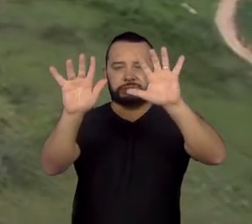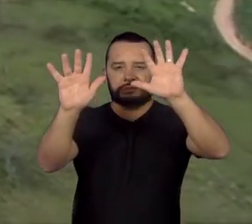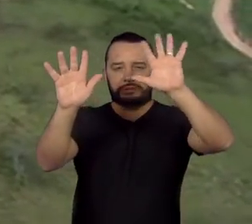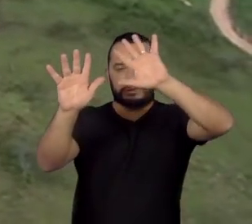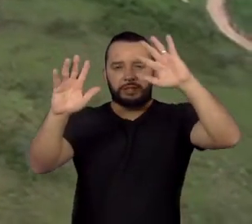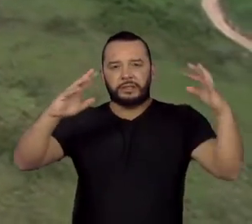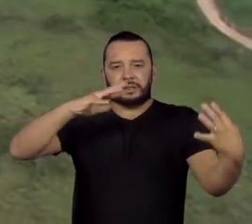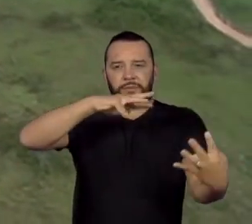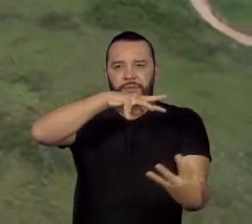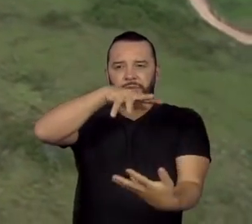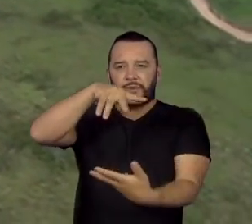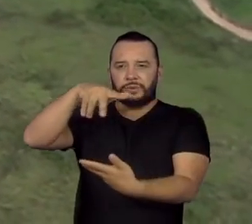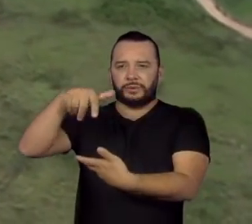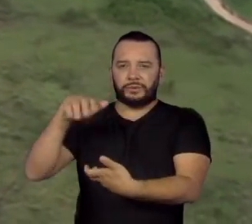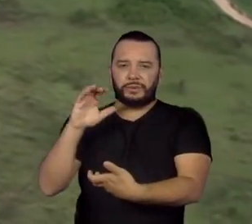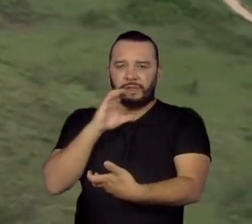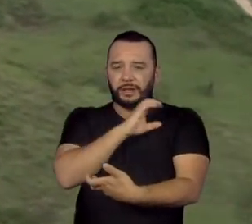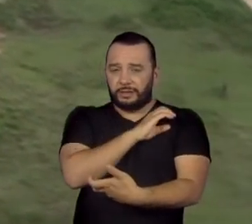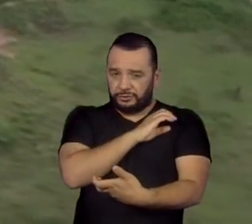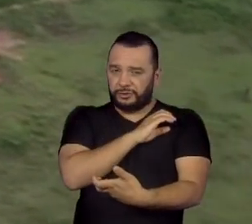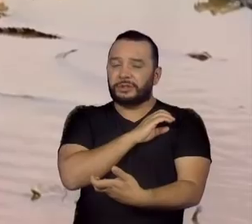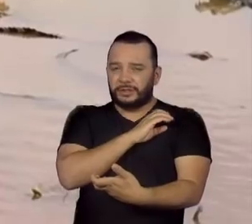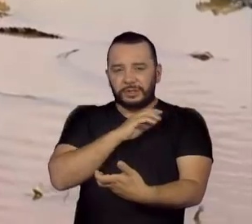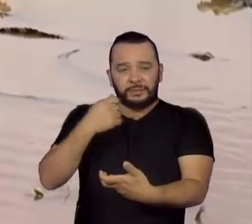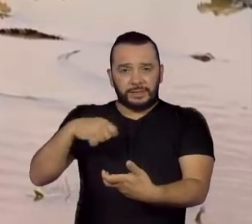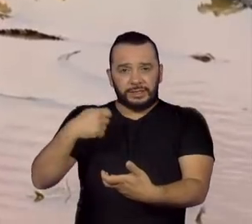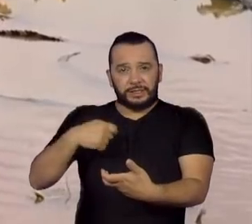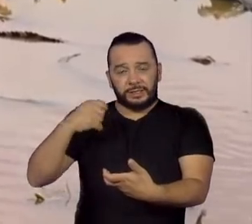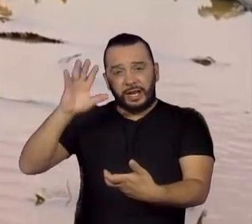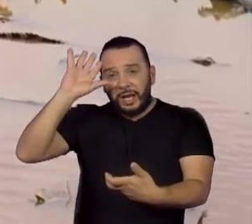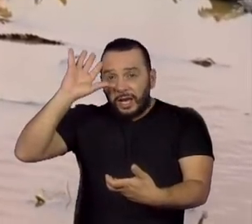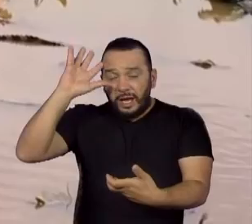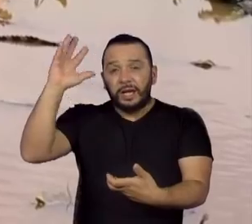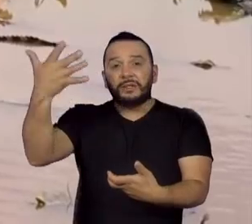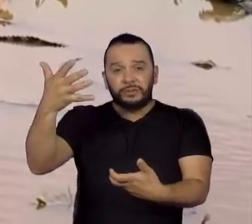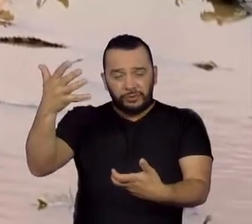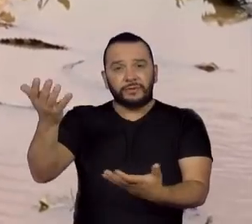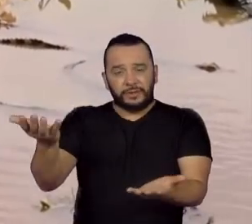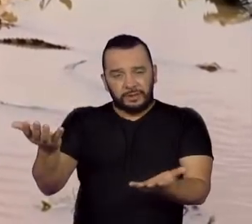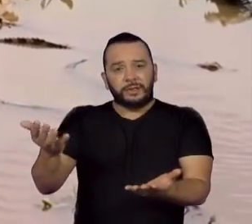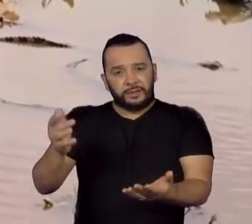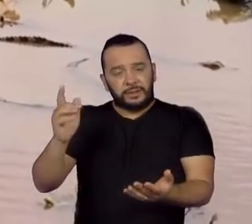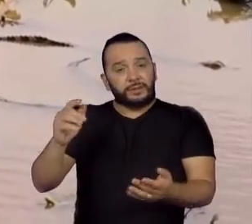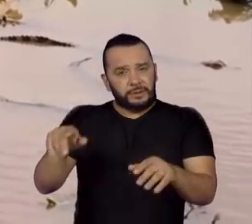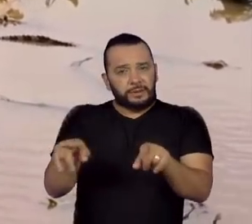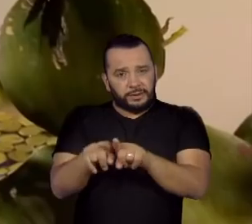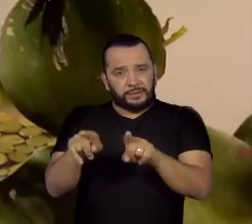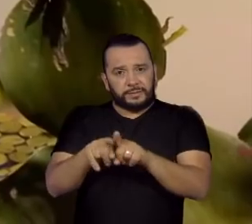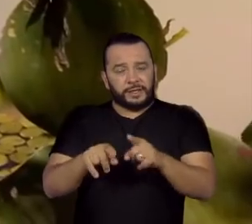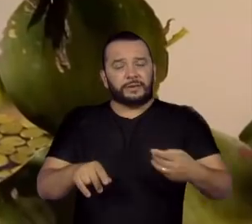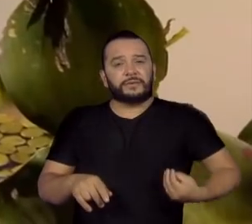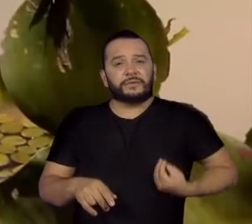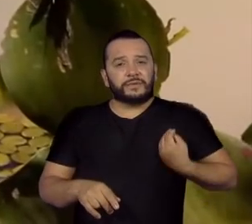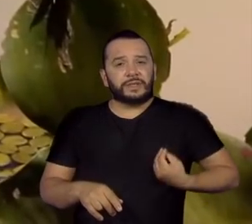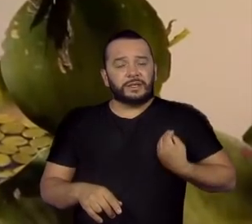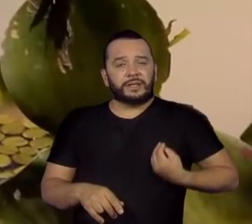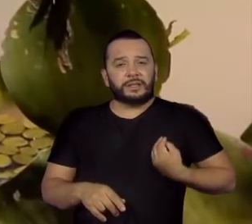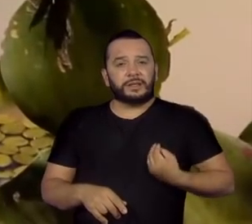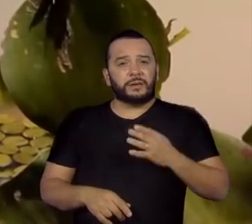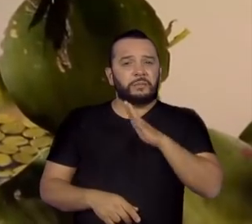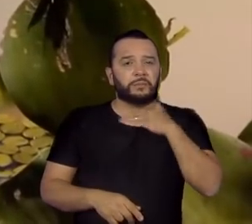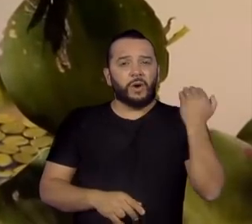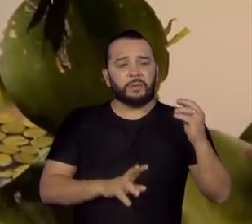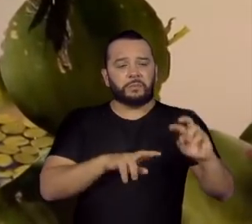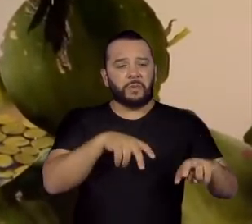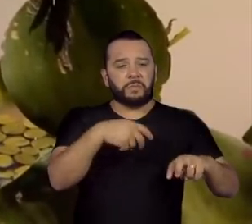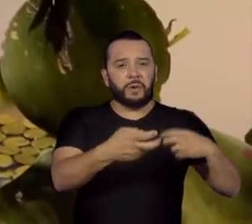global. Emergência climática e crise da biodiversidade estão interligadas e precisam ser